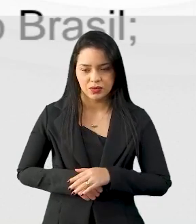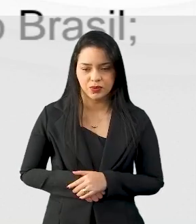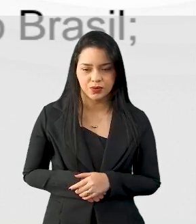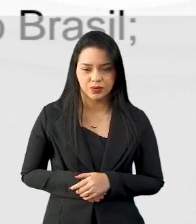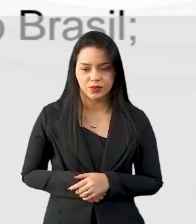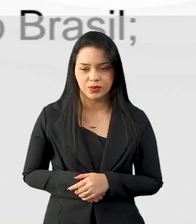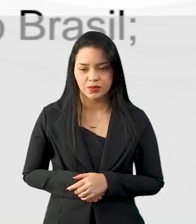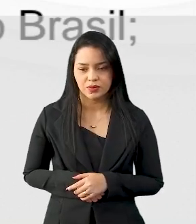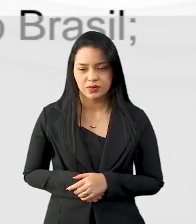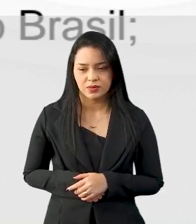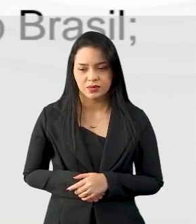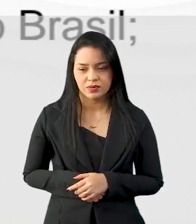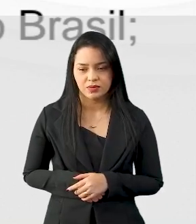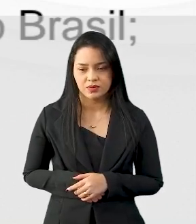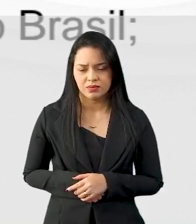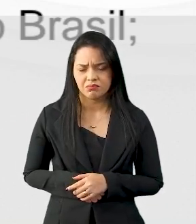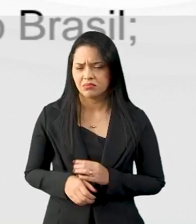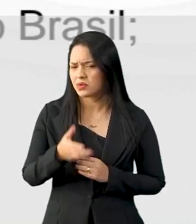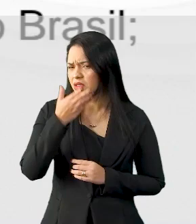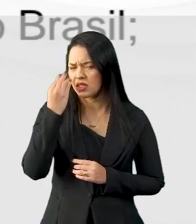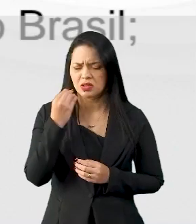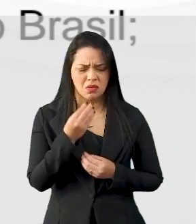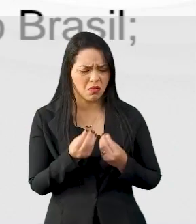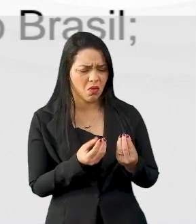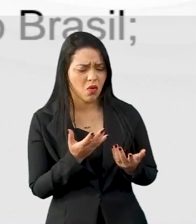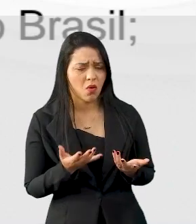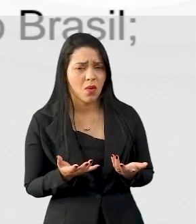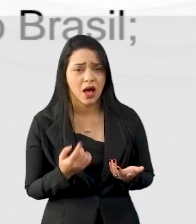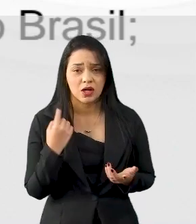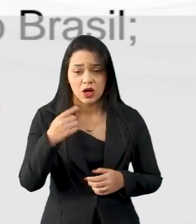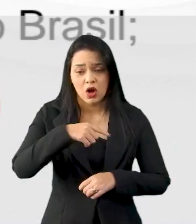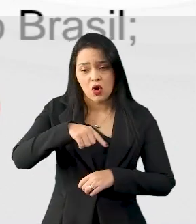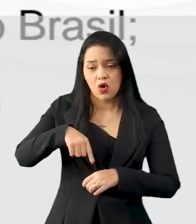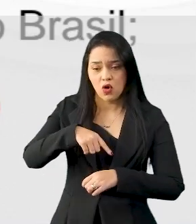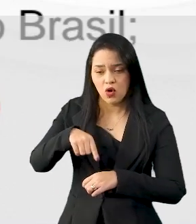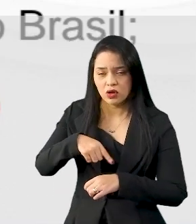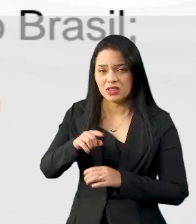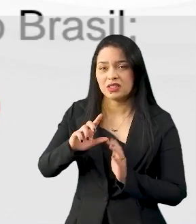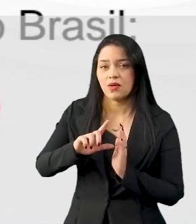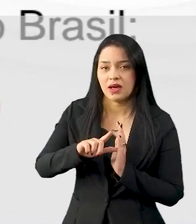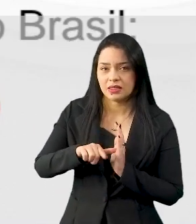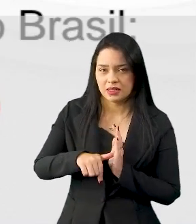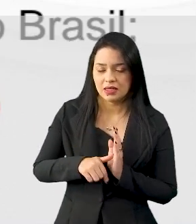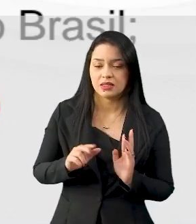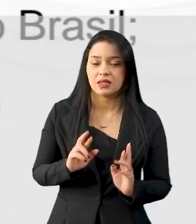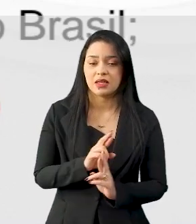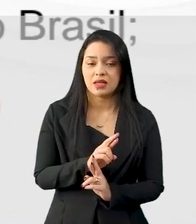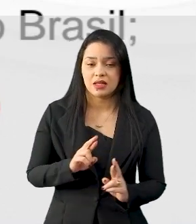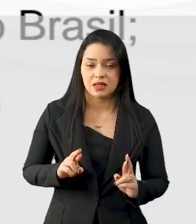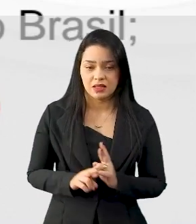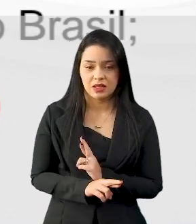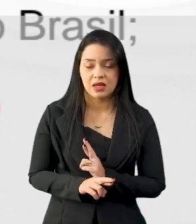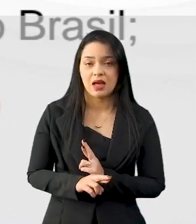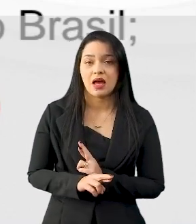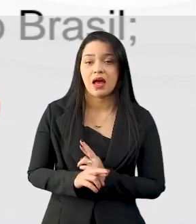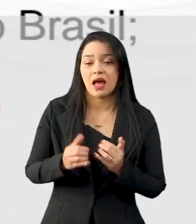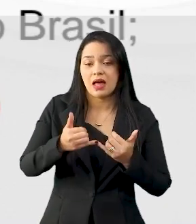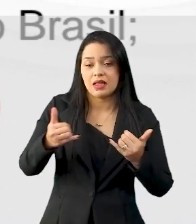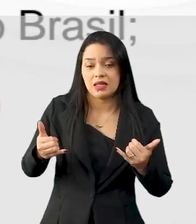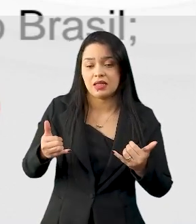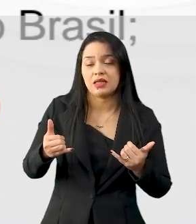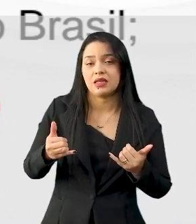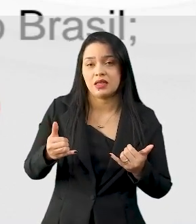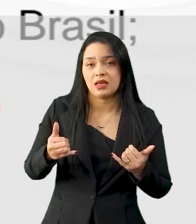atrasado. Não esqueça disso. Como assim, Marcos? As nossas horas, elas estão atrasadas em relação à linha oficial, que é a linha